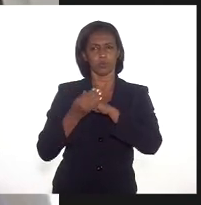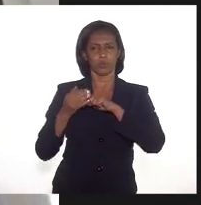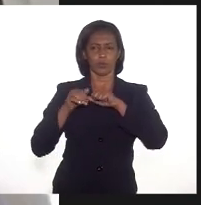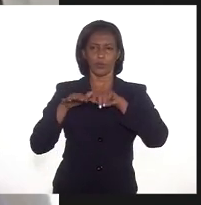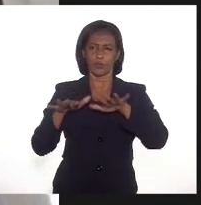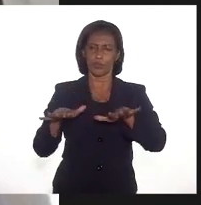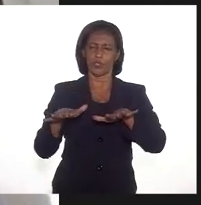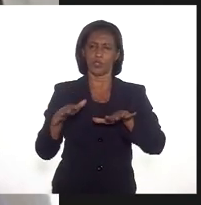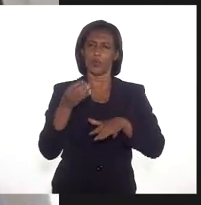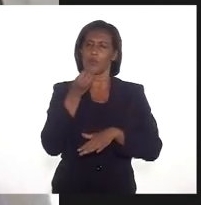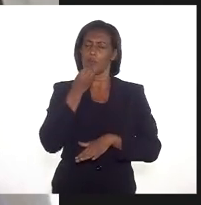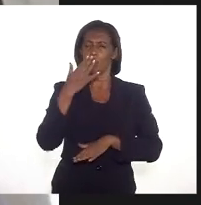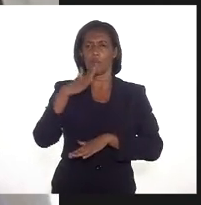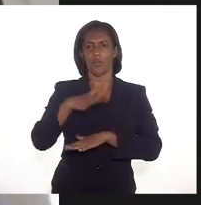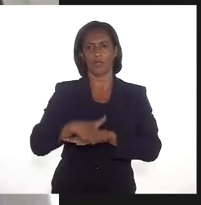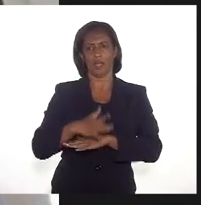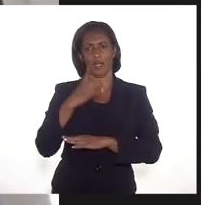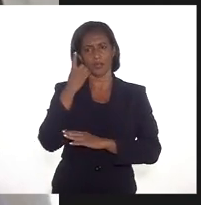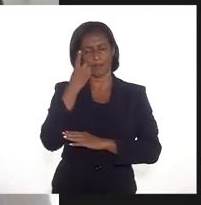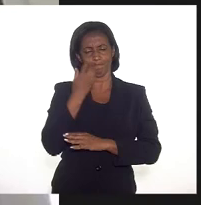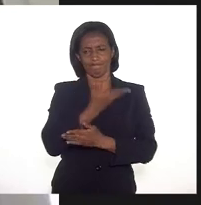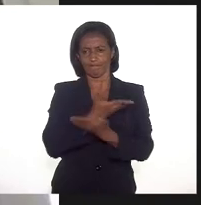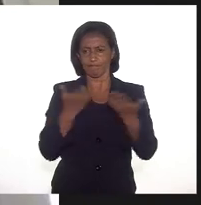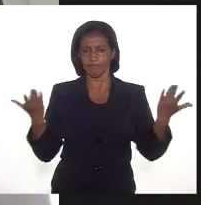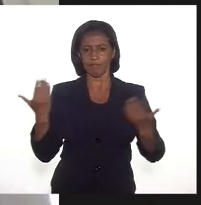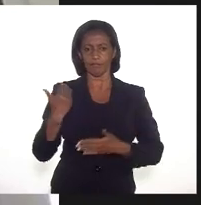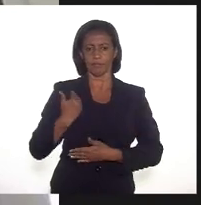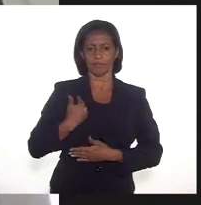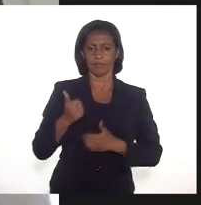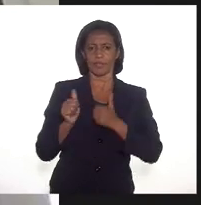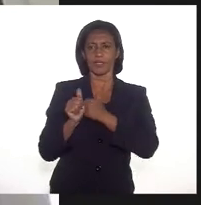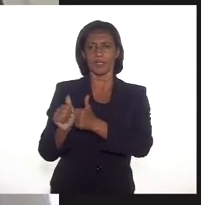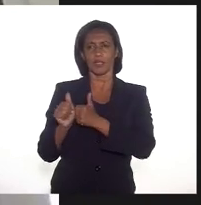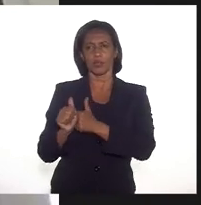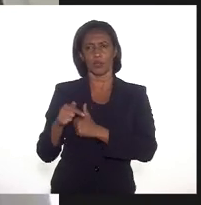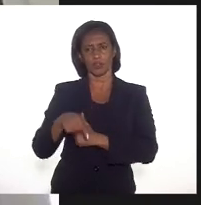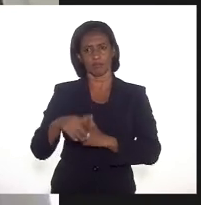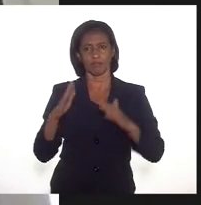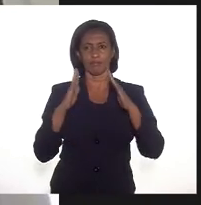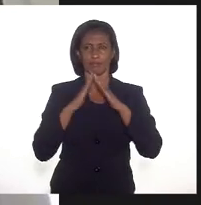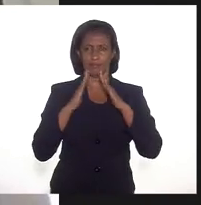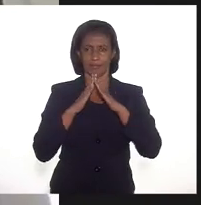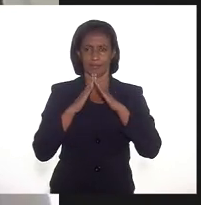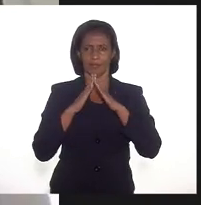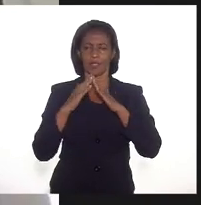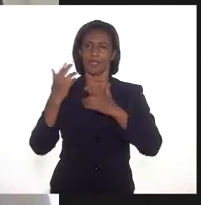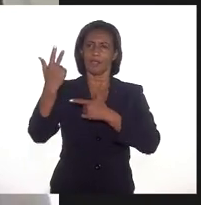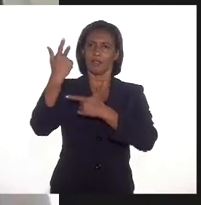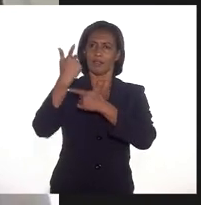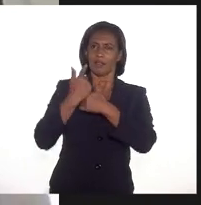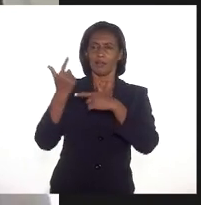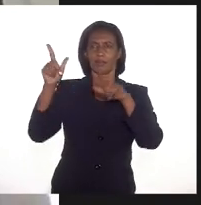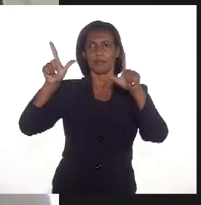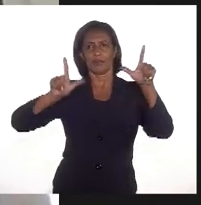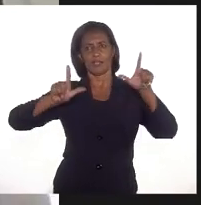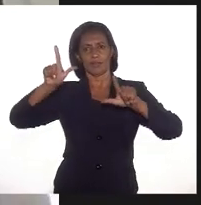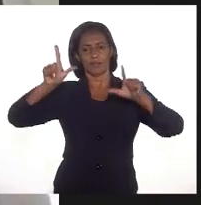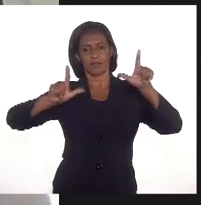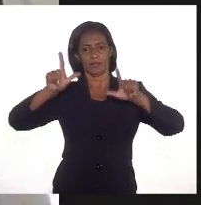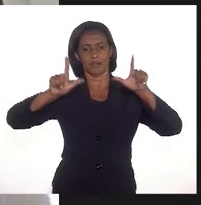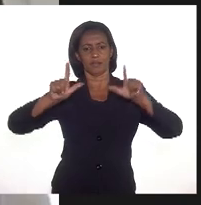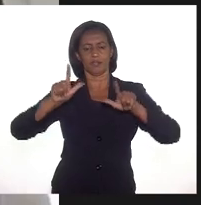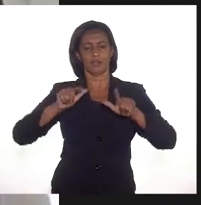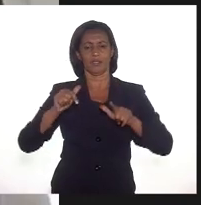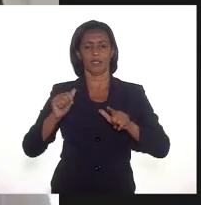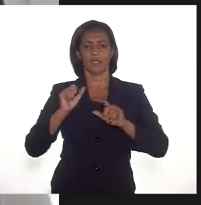tarde, deputada Marta, e a todos os colegas, servidores desta casa e aos que nos acompanham pela TV Alerj